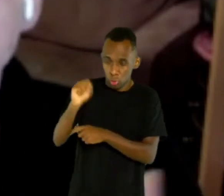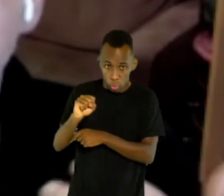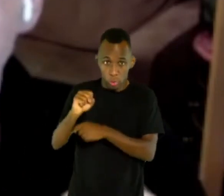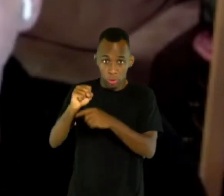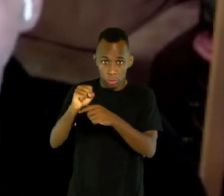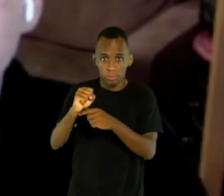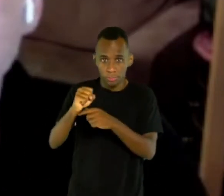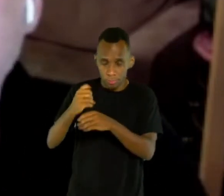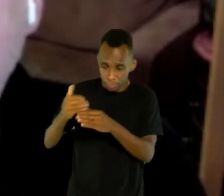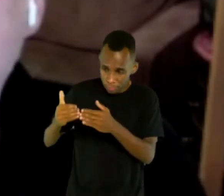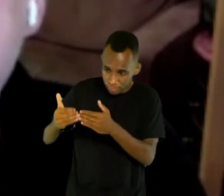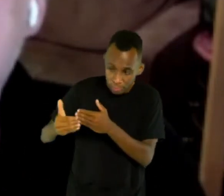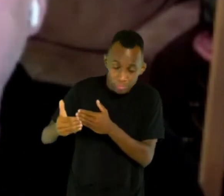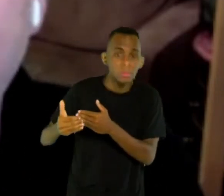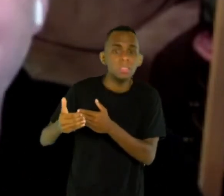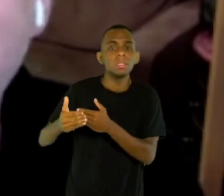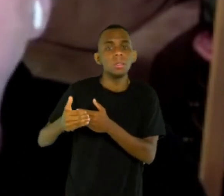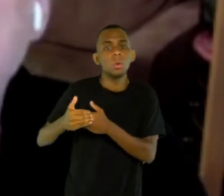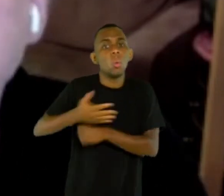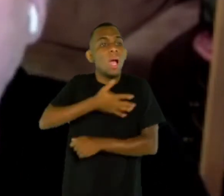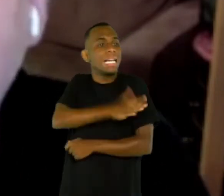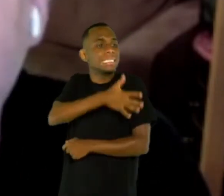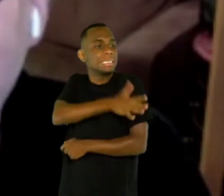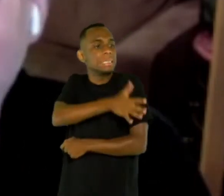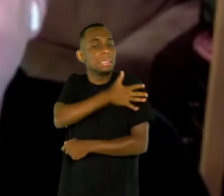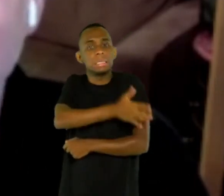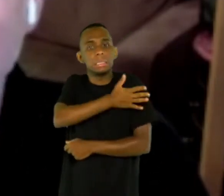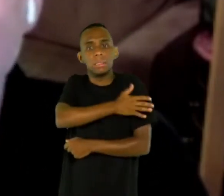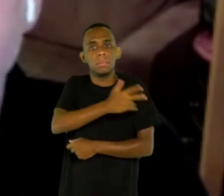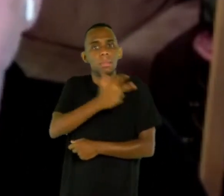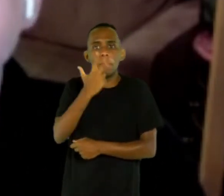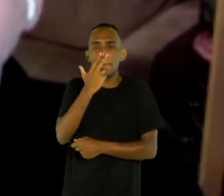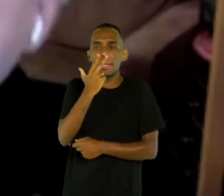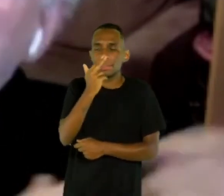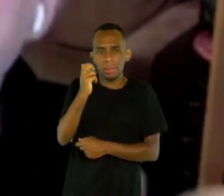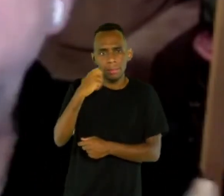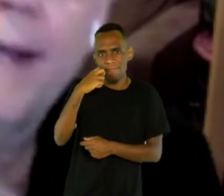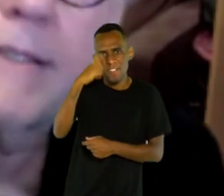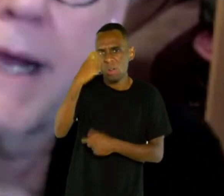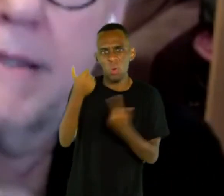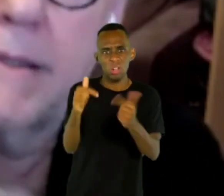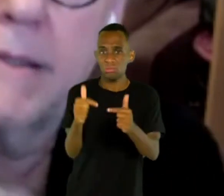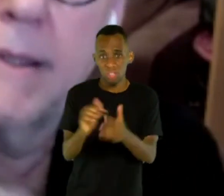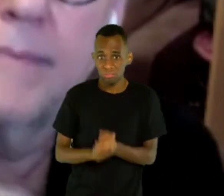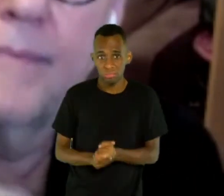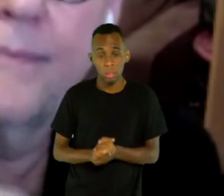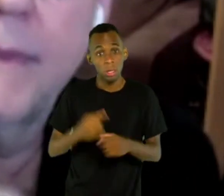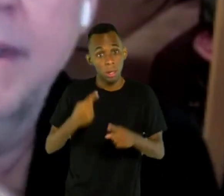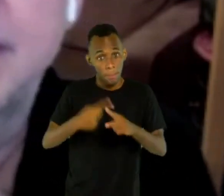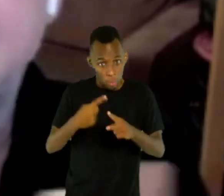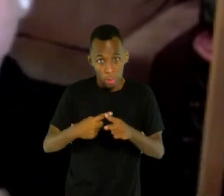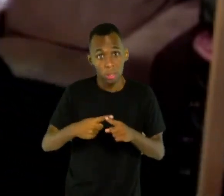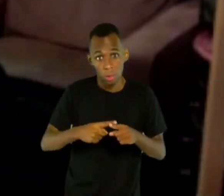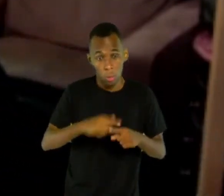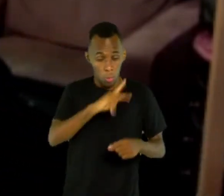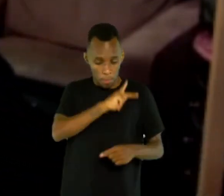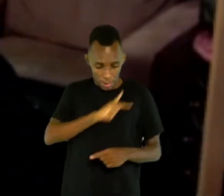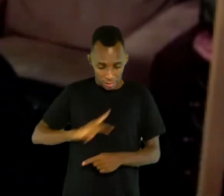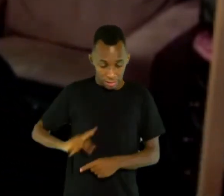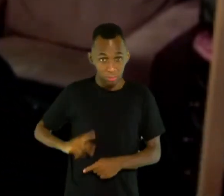racismo se tornou uma coisa desavergonhada, porque o presidente é racista,